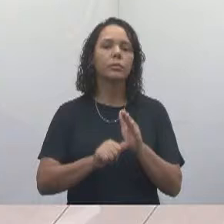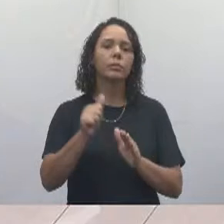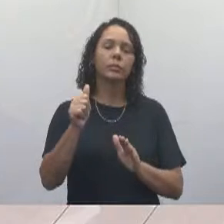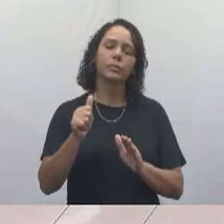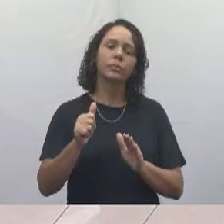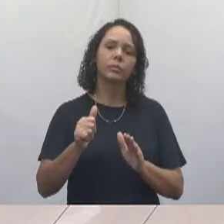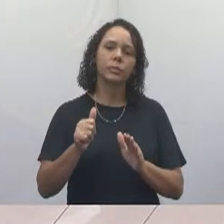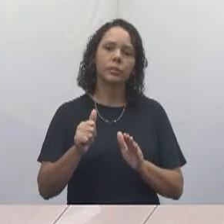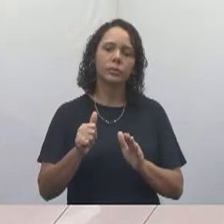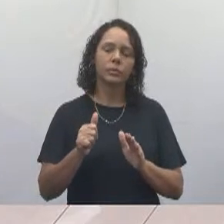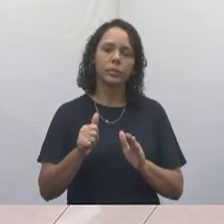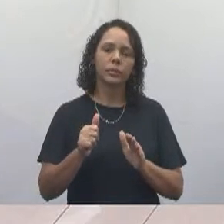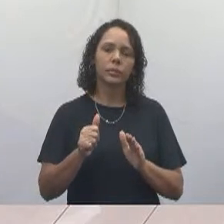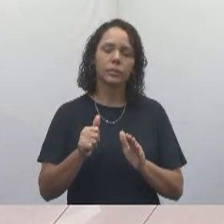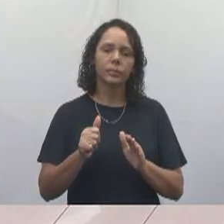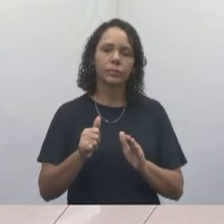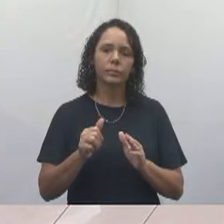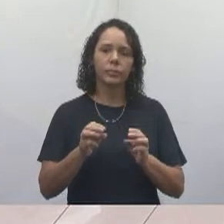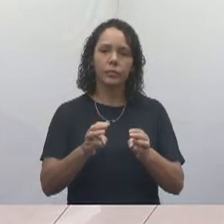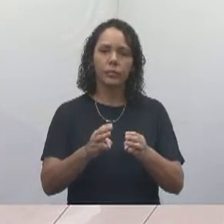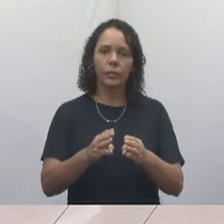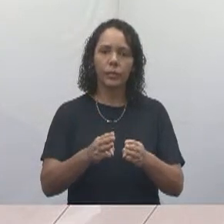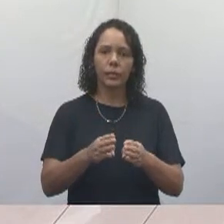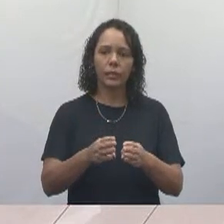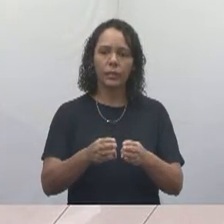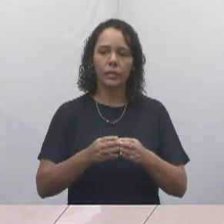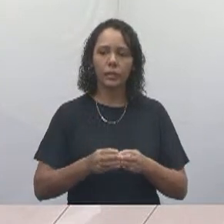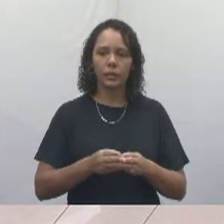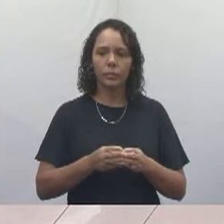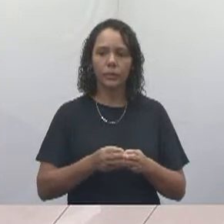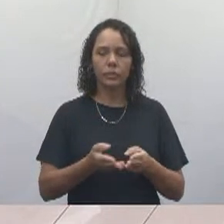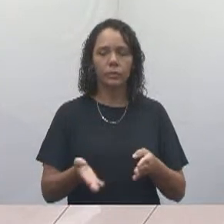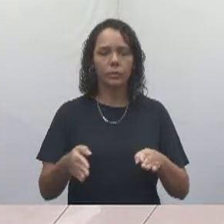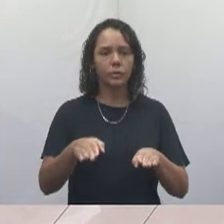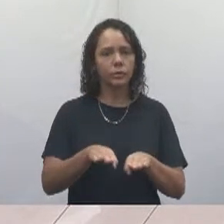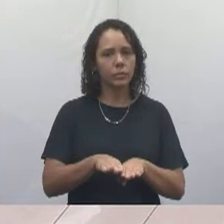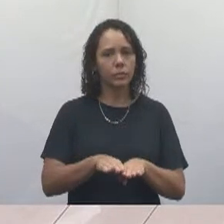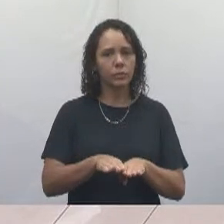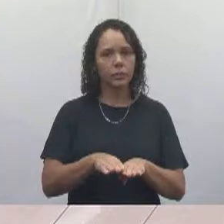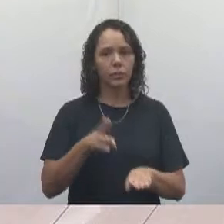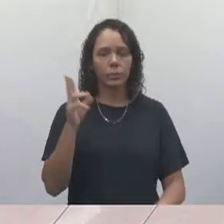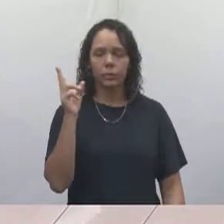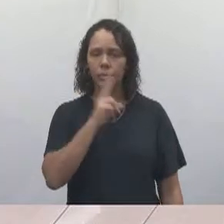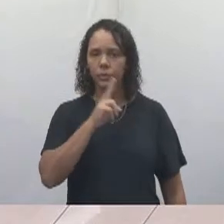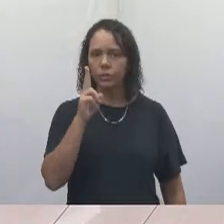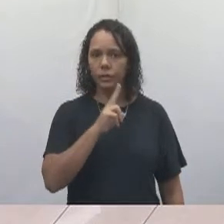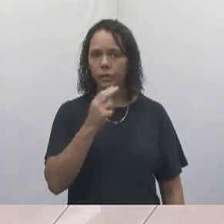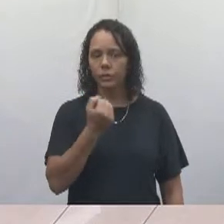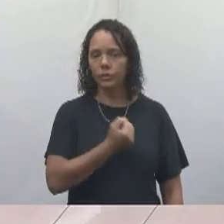do requerimento de inclusão extraordinária número 2 de 2024.